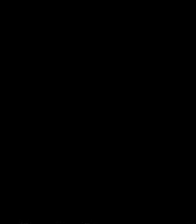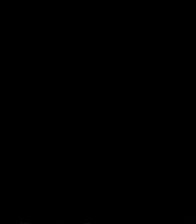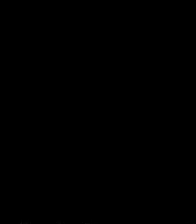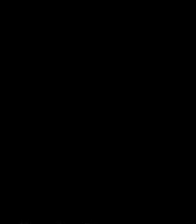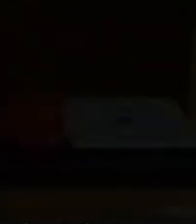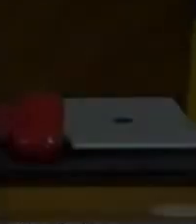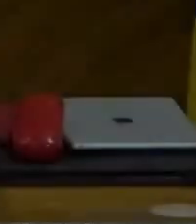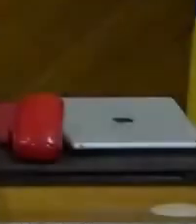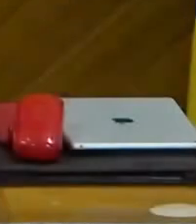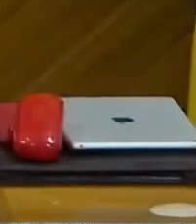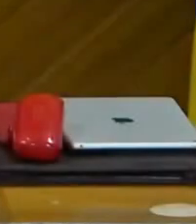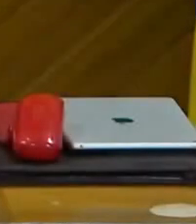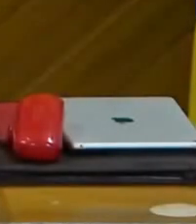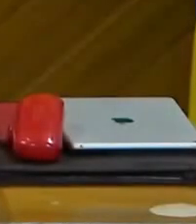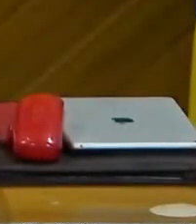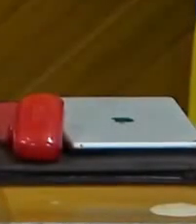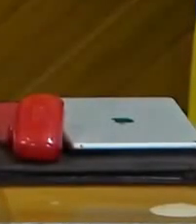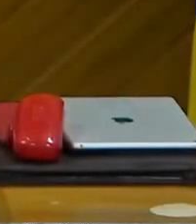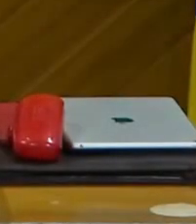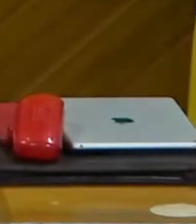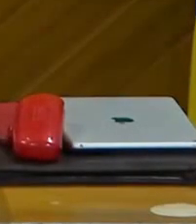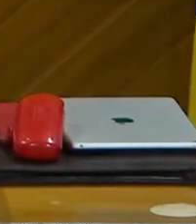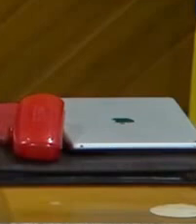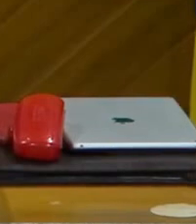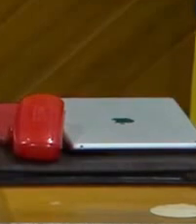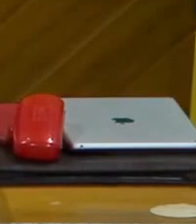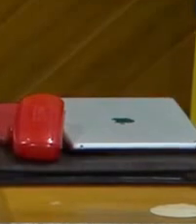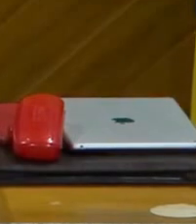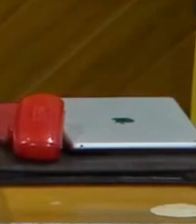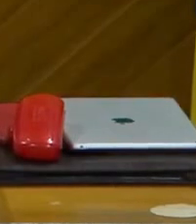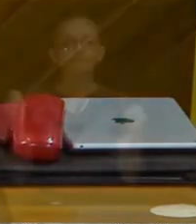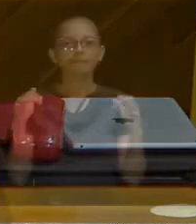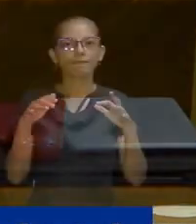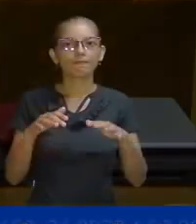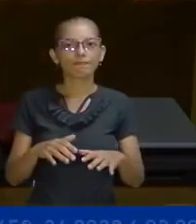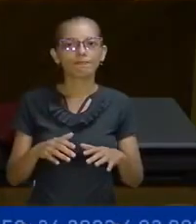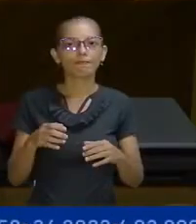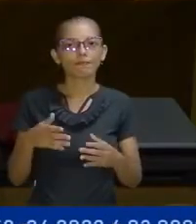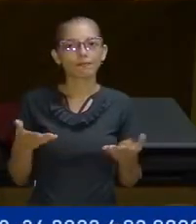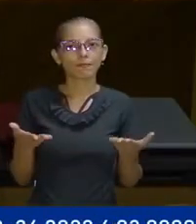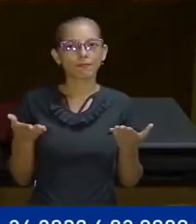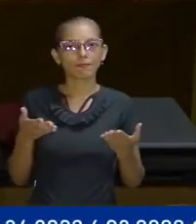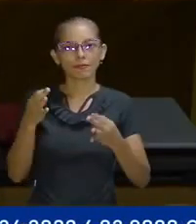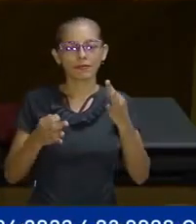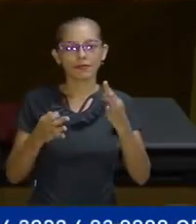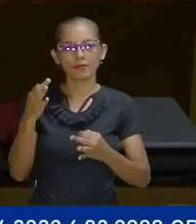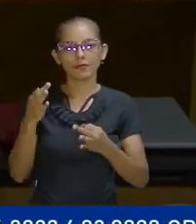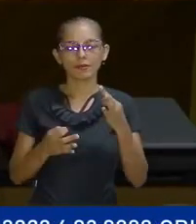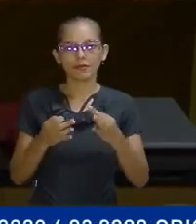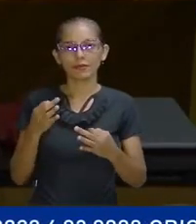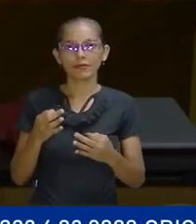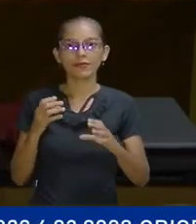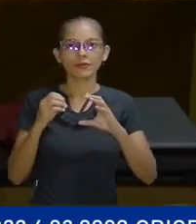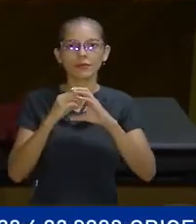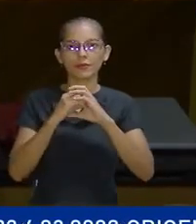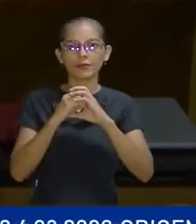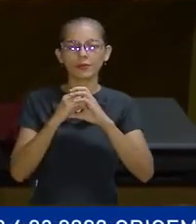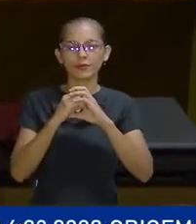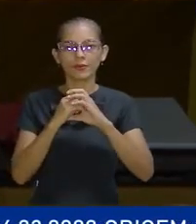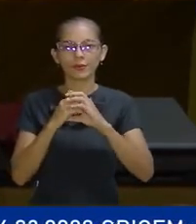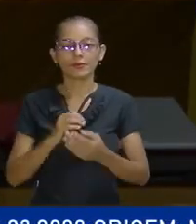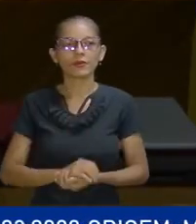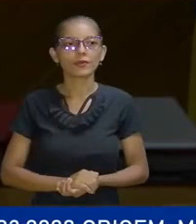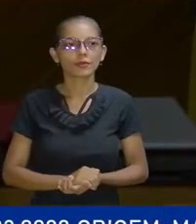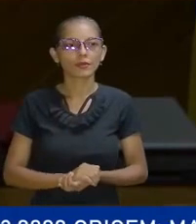Boa tarde a todas e todos que nos acompanham na sessão de julgamento judiciária do Tribunal Regional Eleitoral.